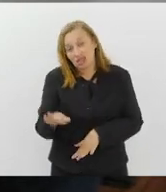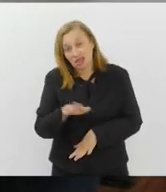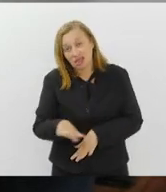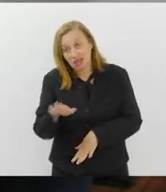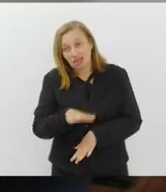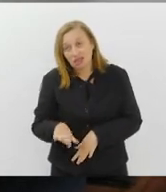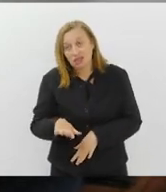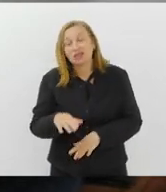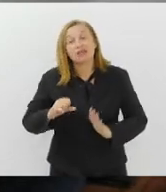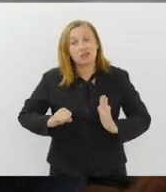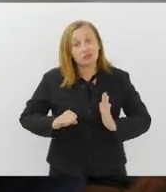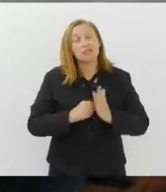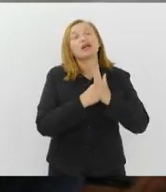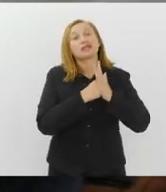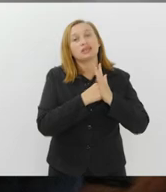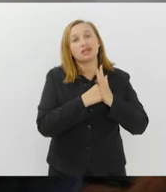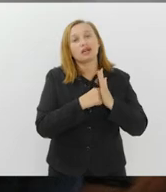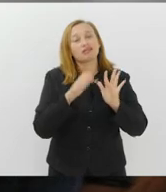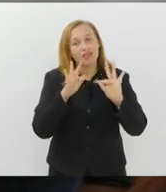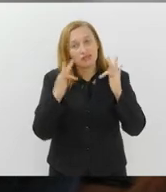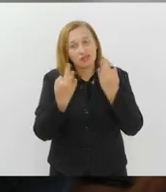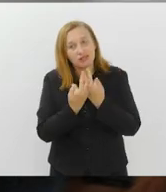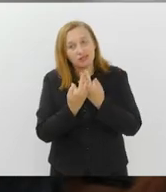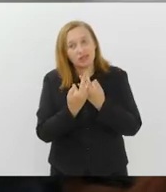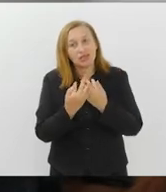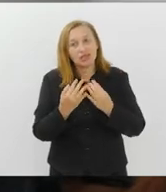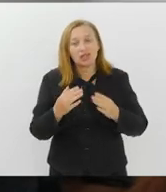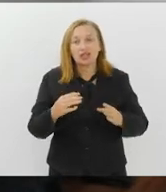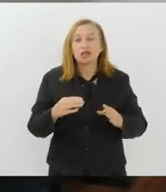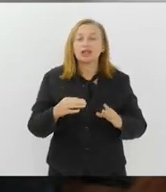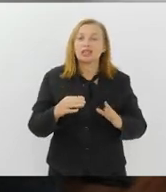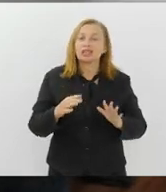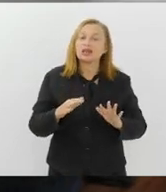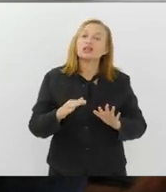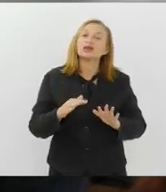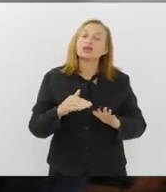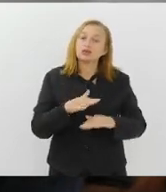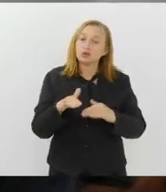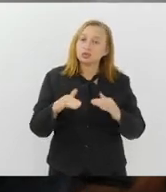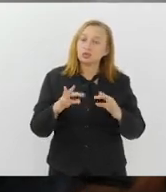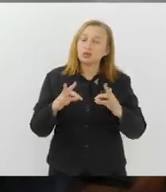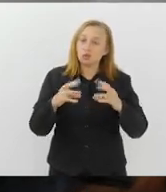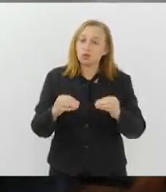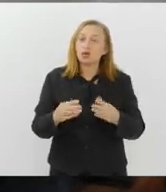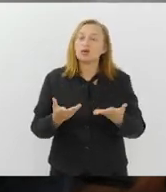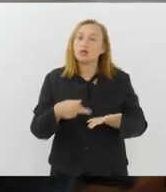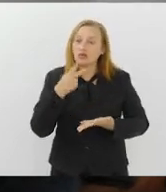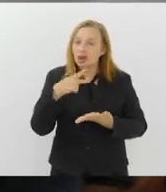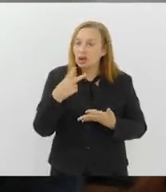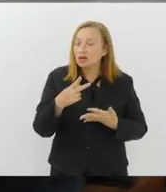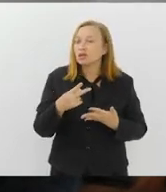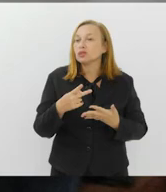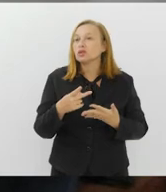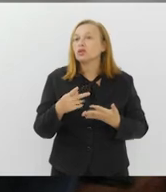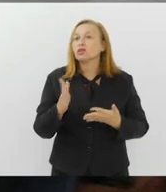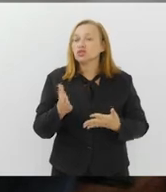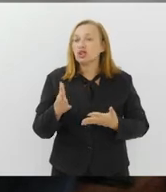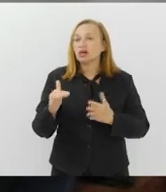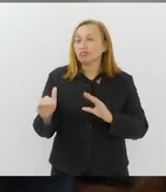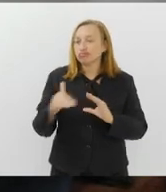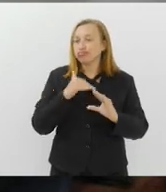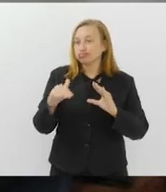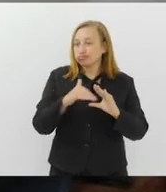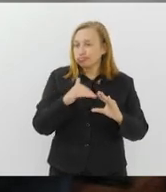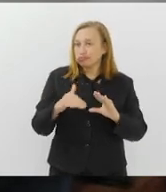vai impactar também nas famílias e no entorno, né? Então, vejam bem, eu estou apontando, né, assim, o que a gente recebeu e